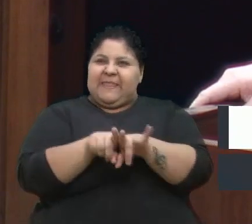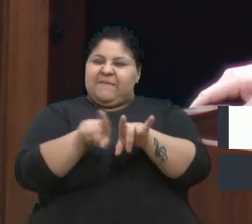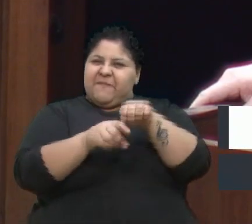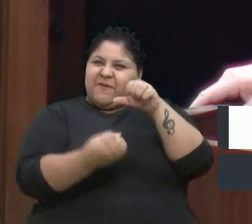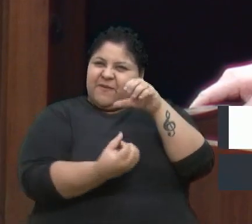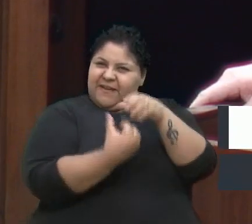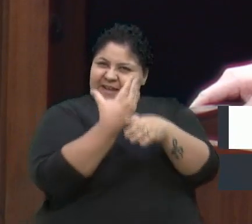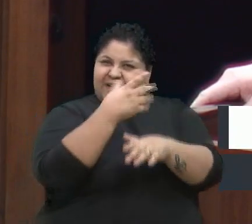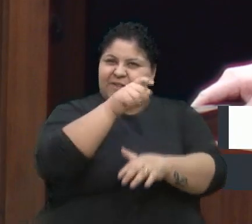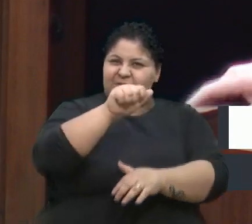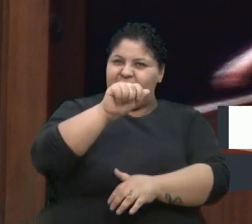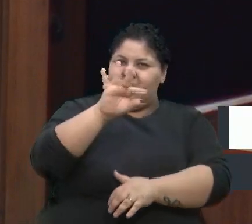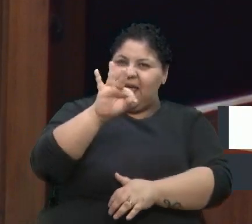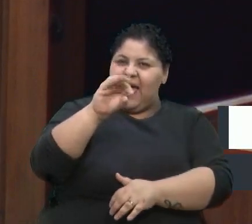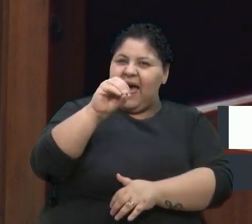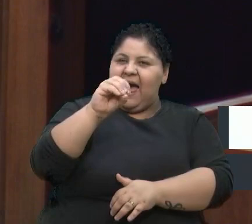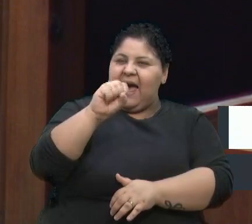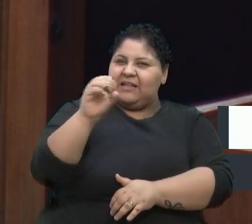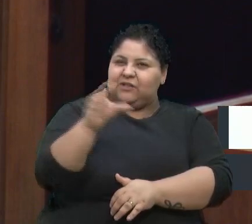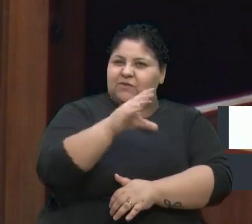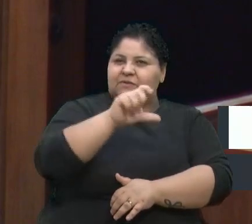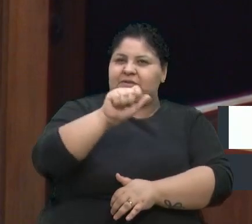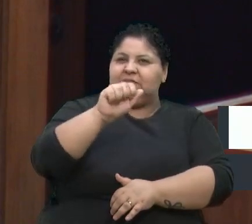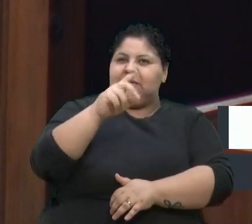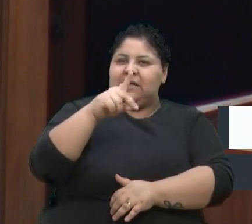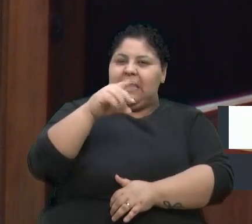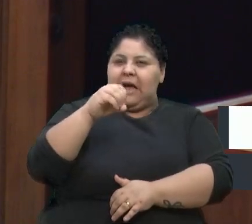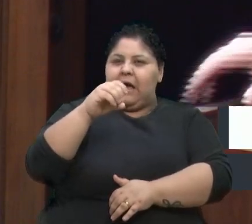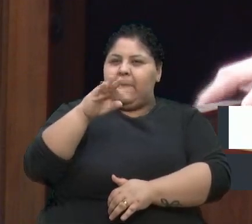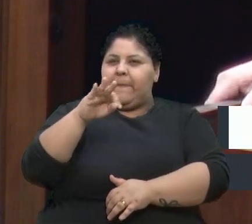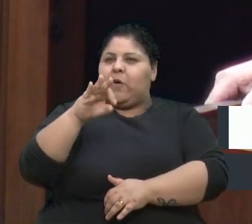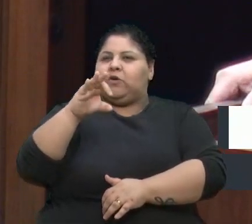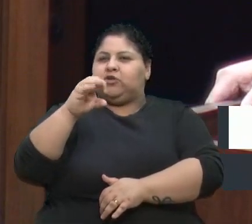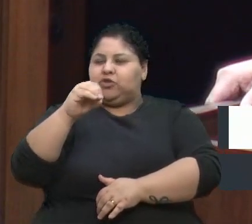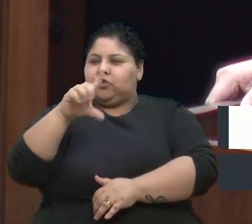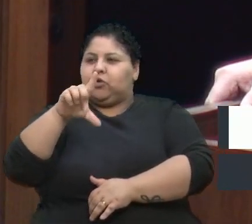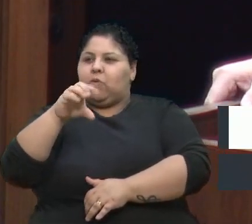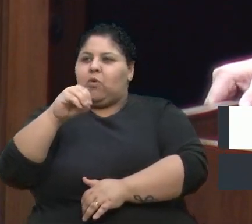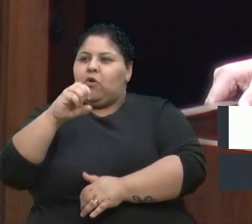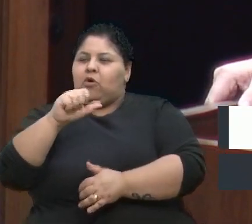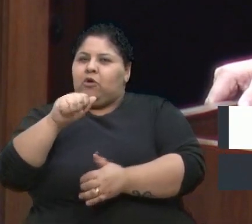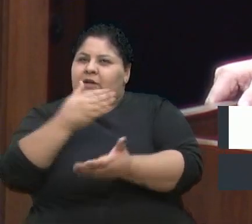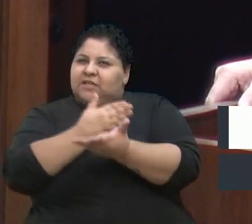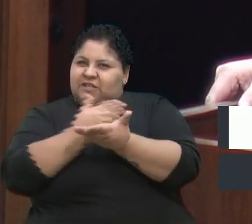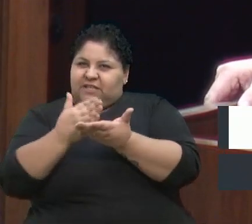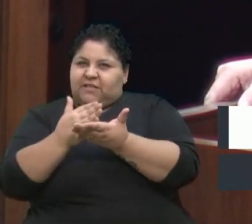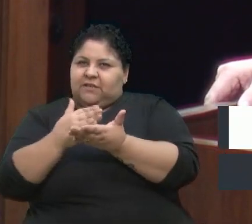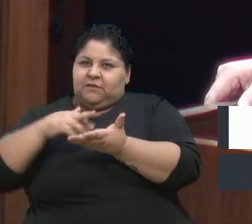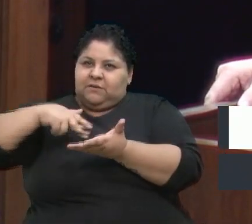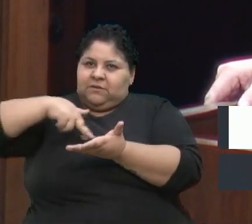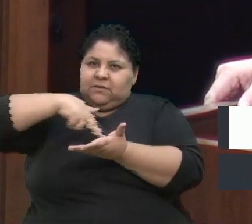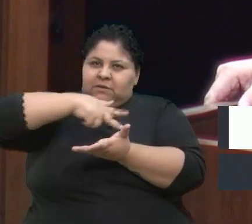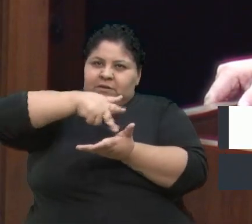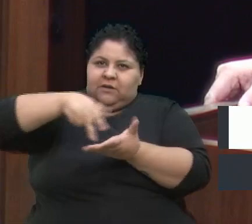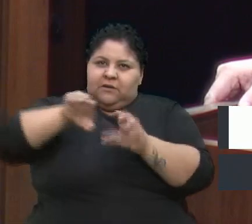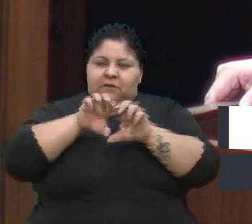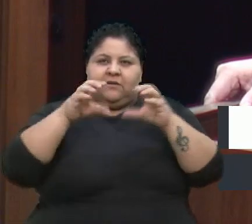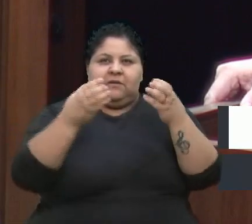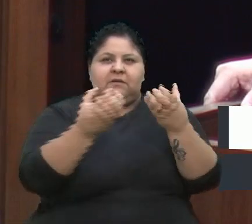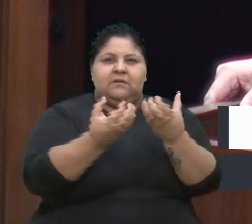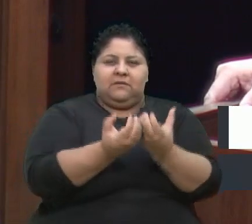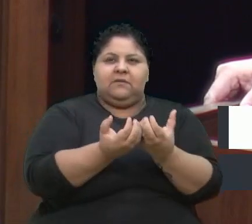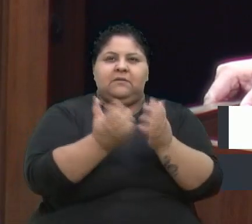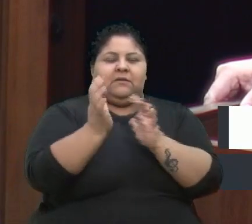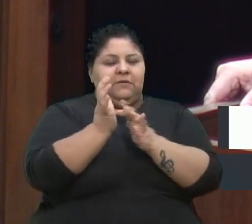né, importante livro do início da caminhada da comunidade cristã. Então, parabéns a todos